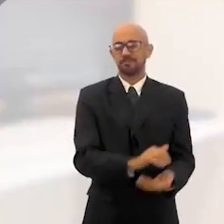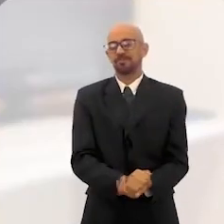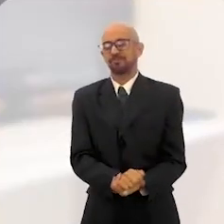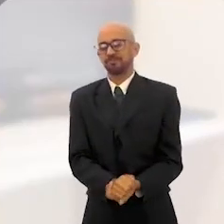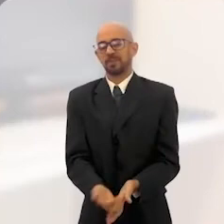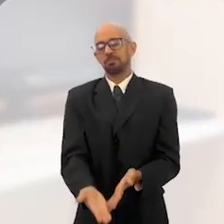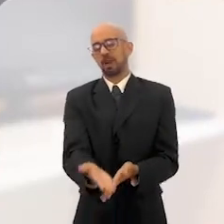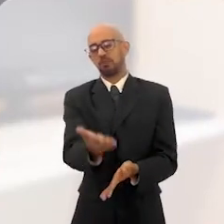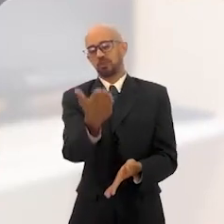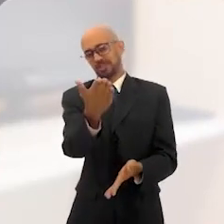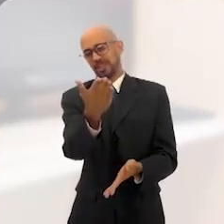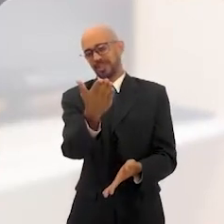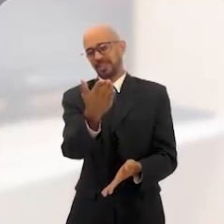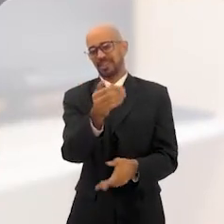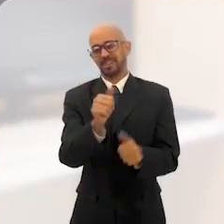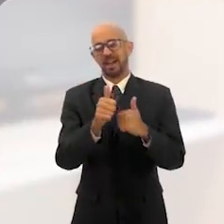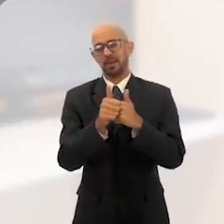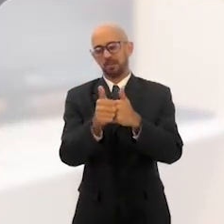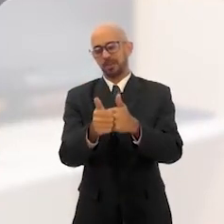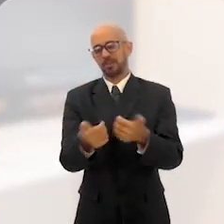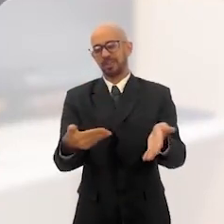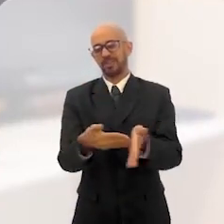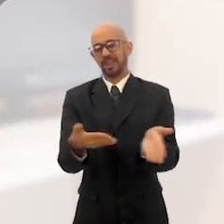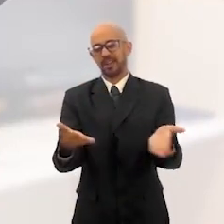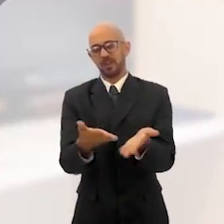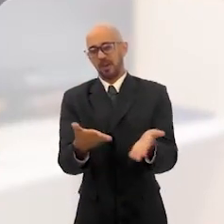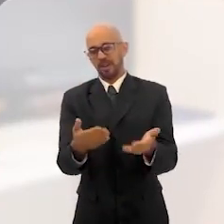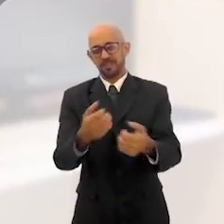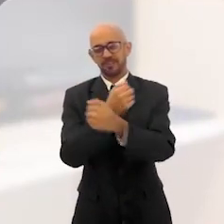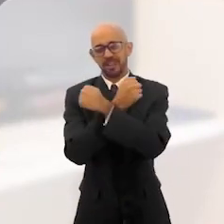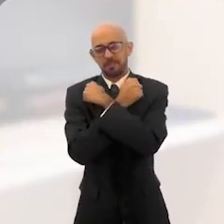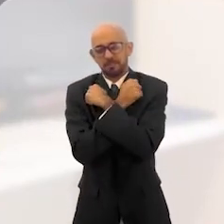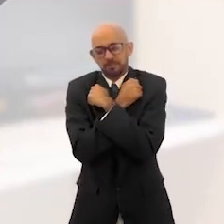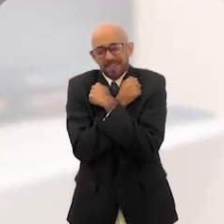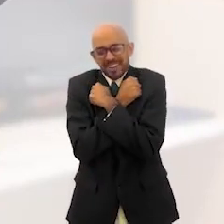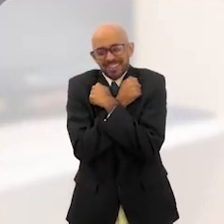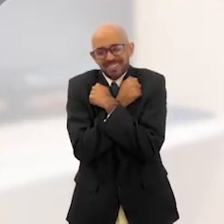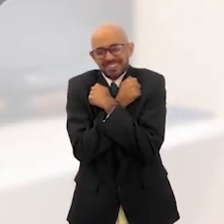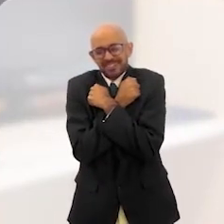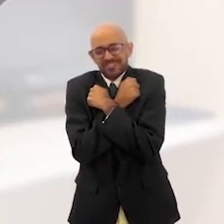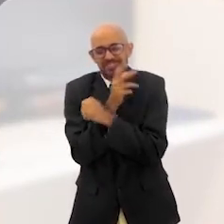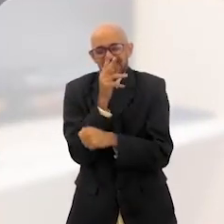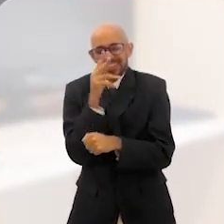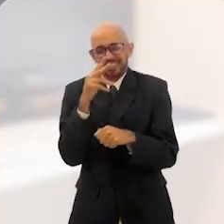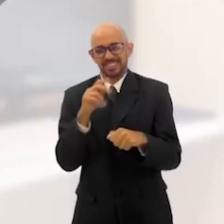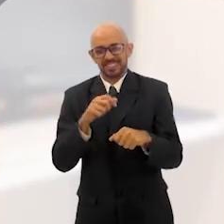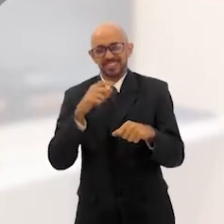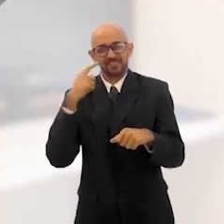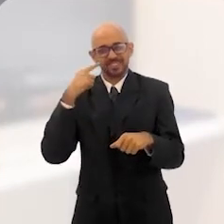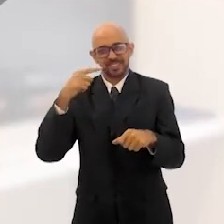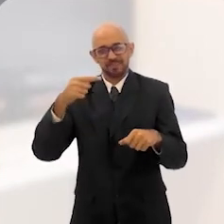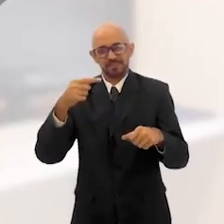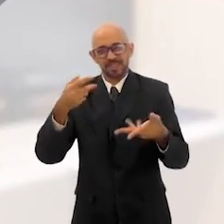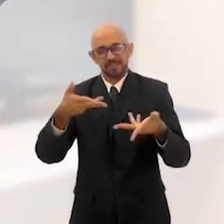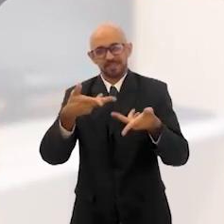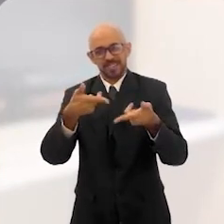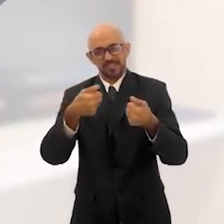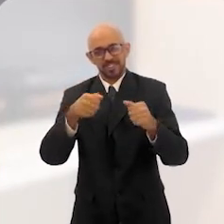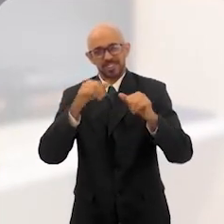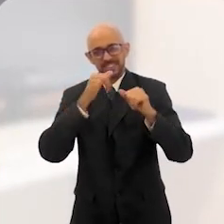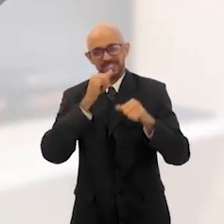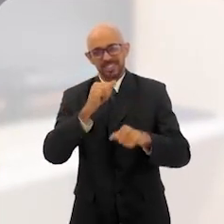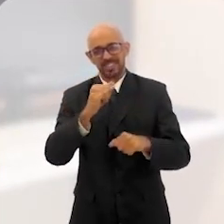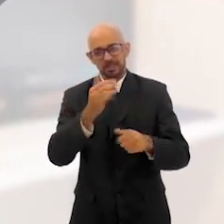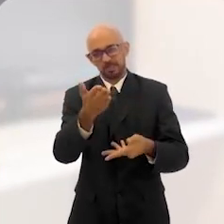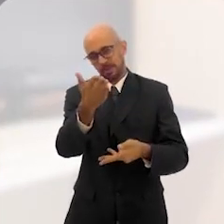para você que nos acompanhou até agora, um abraço bem quentinho e uma semana cheia de boas